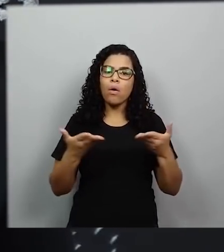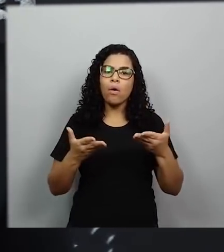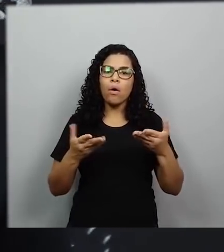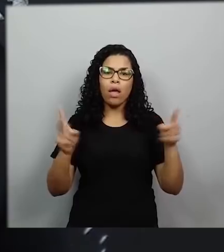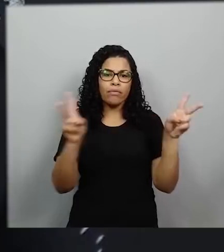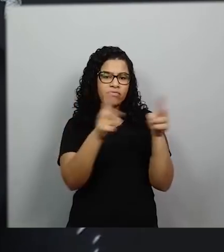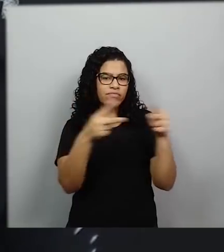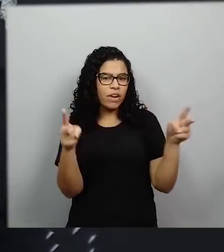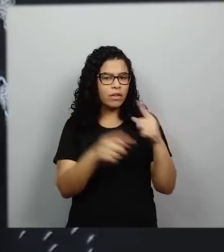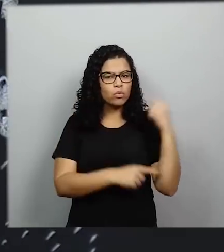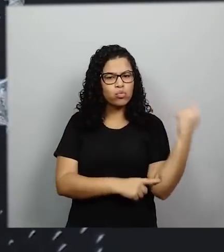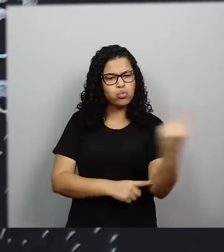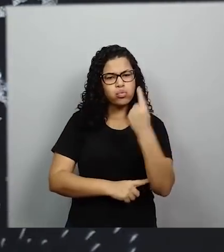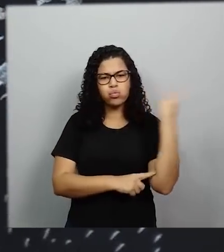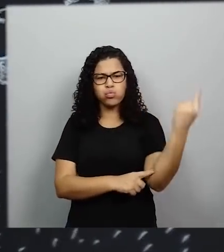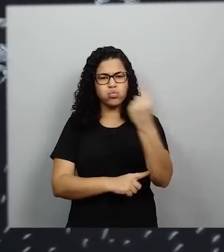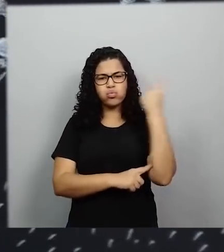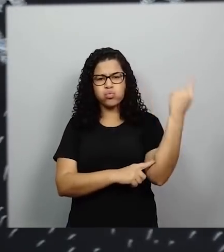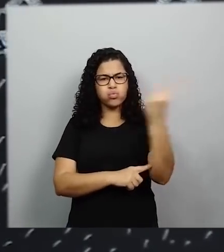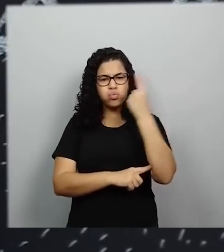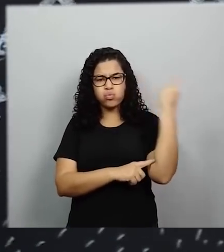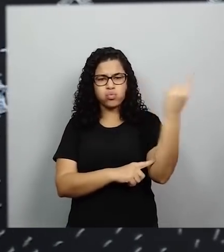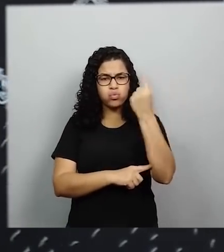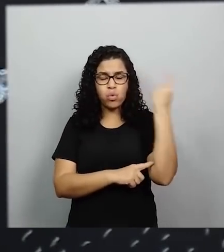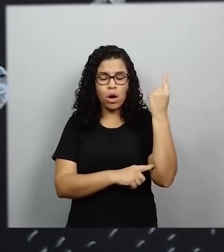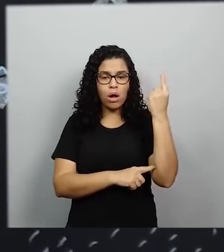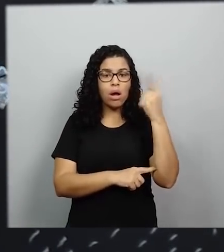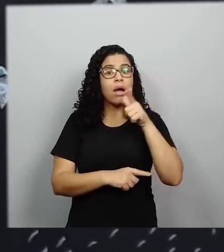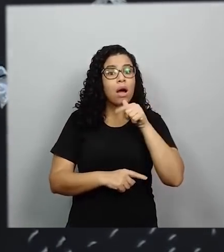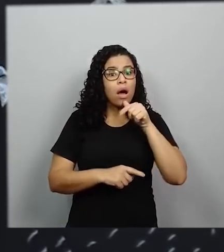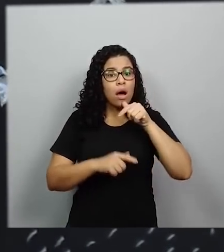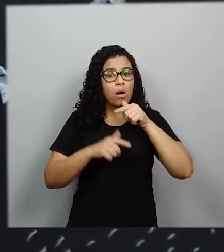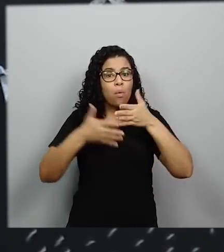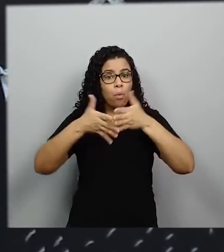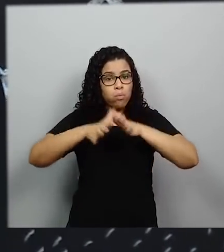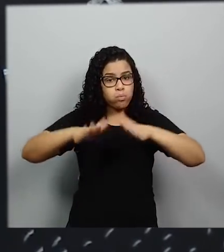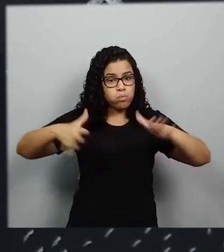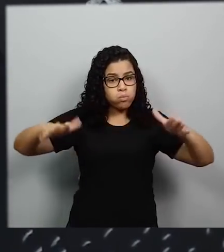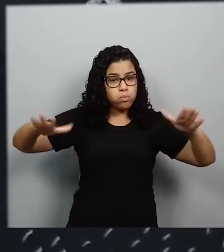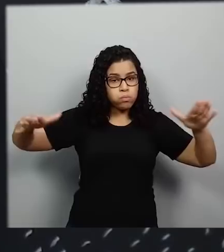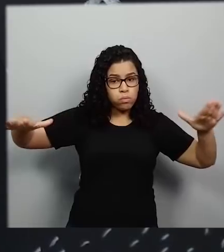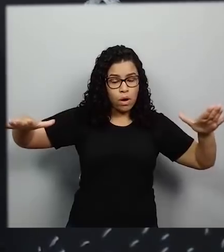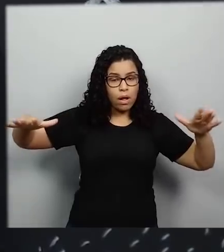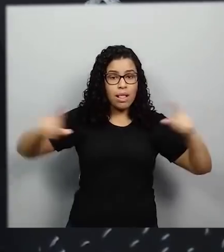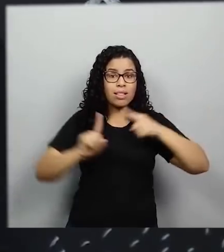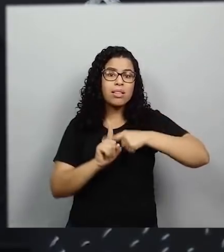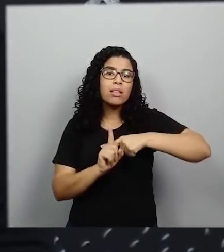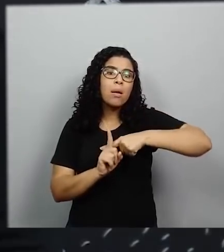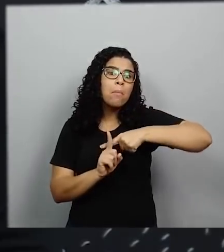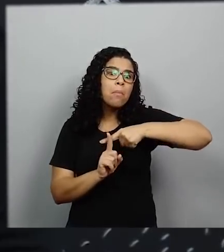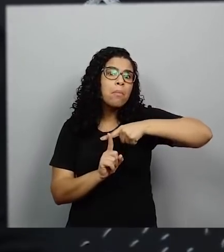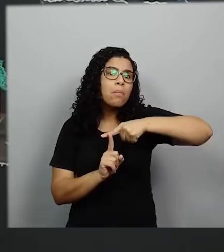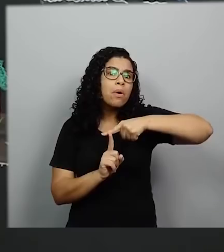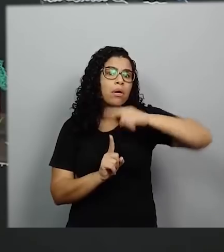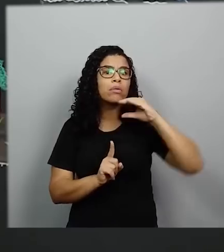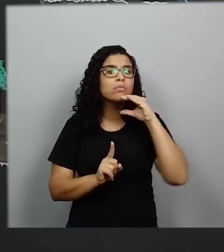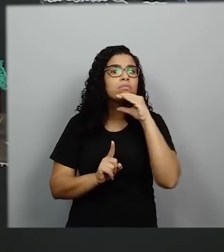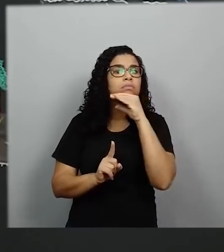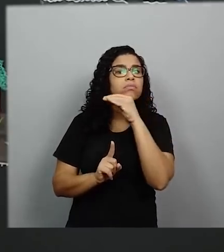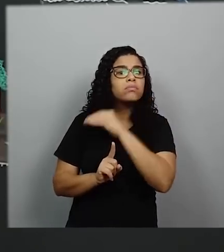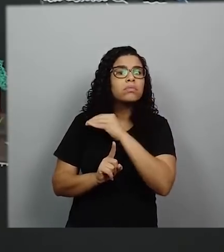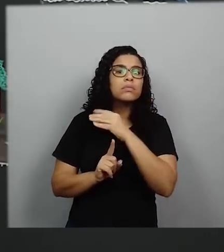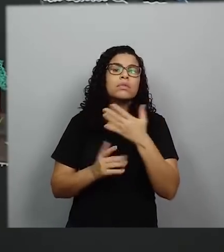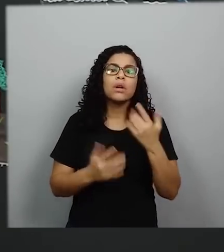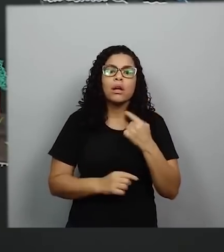fenômenos climáticos que se formam em oceanos, sob oceanos numa temperatura mais alta, oceanos numa temperatura quente, devido